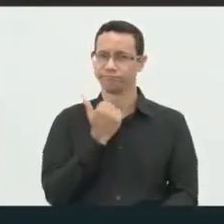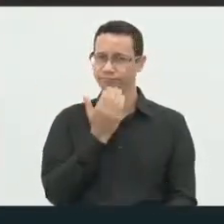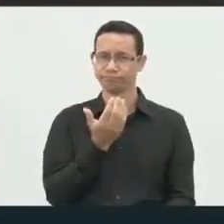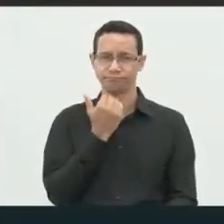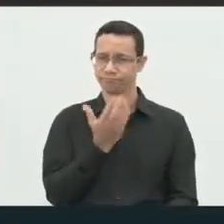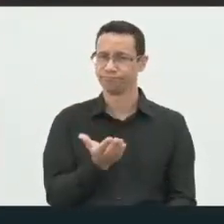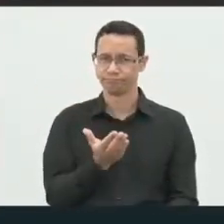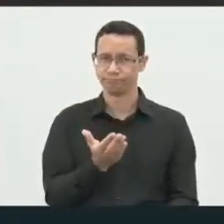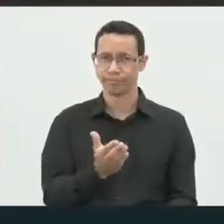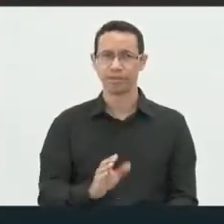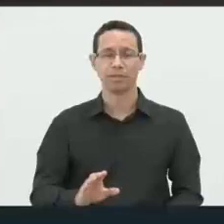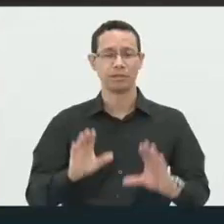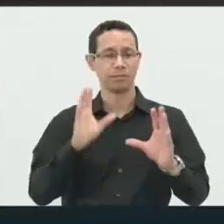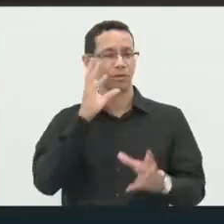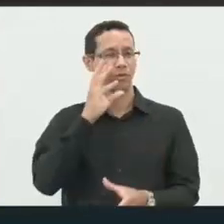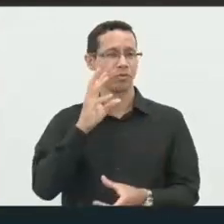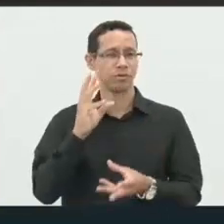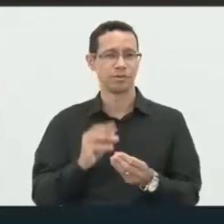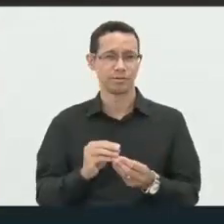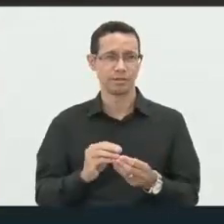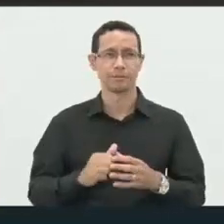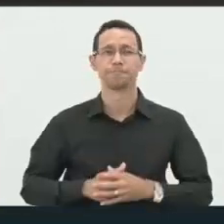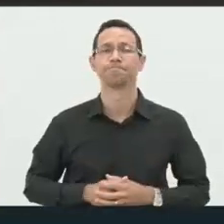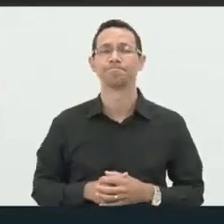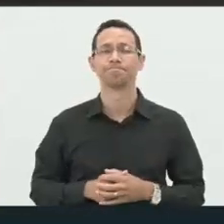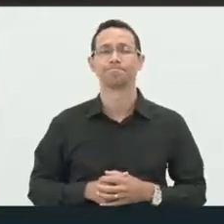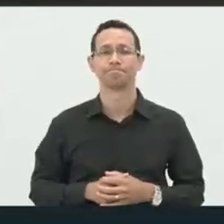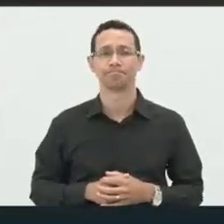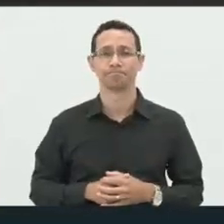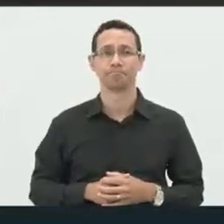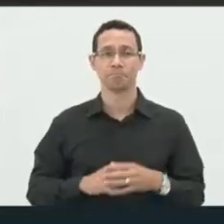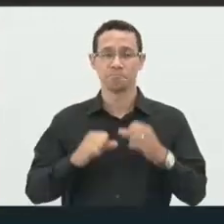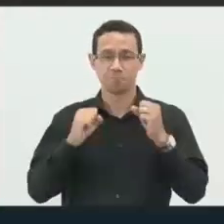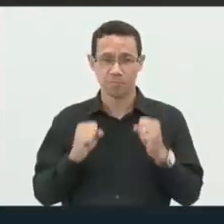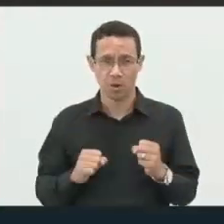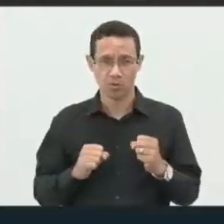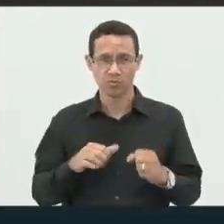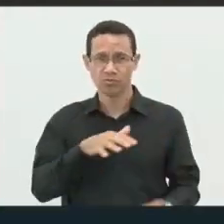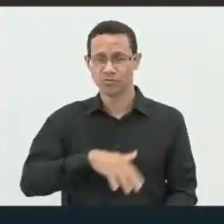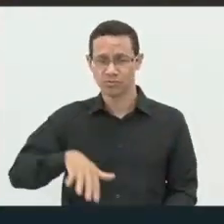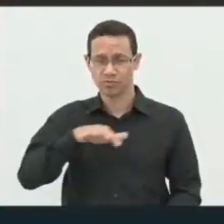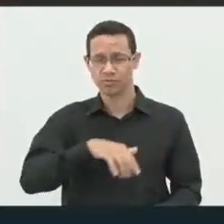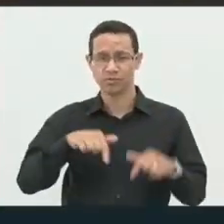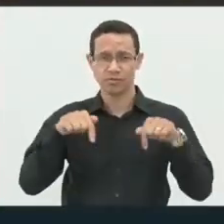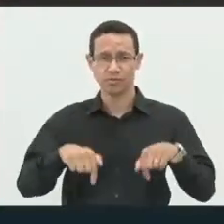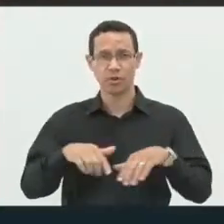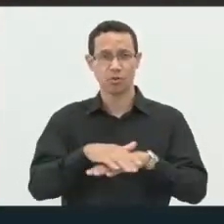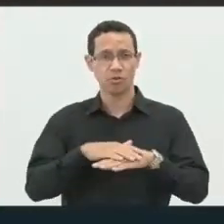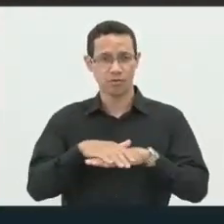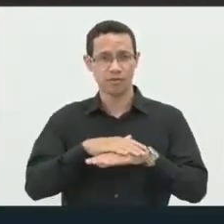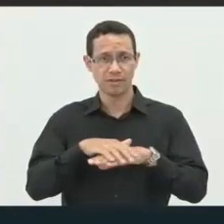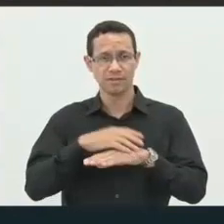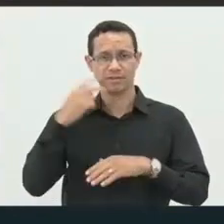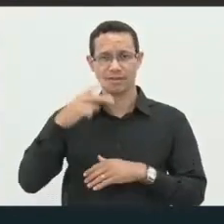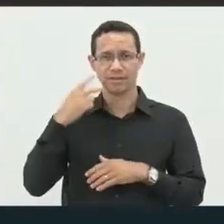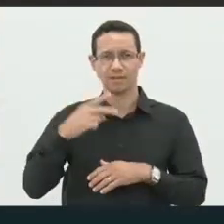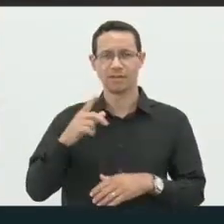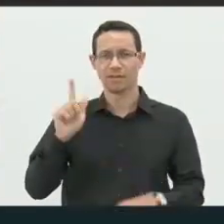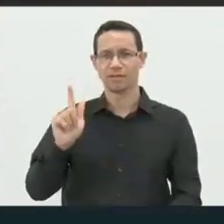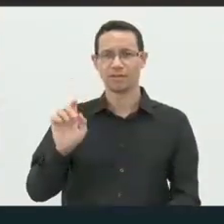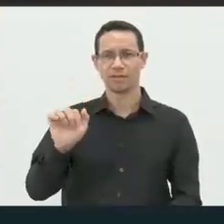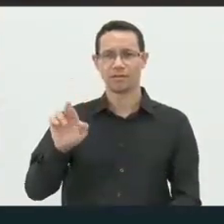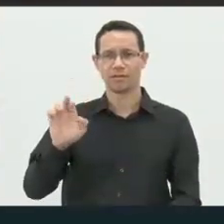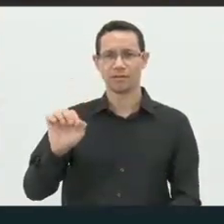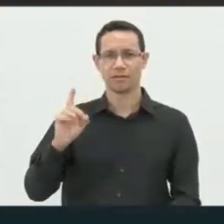mas para concluir vereadores o que a gente pode fazer Inclusive eu estava conversando com o vereador Geraldo Celestino